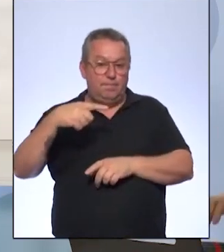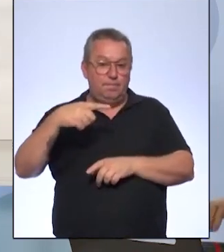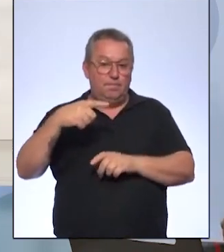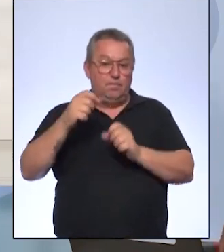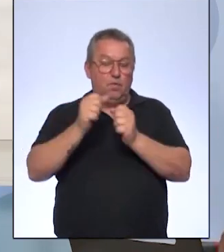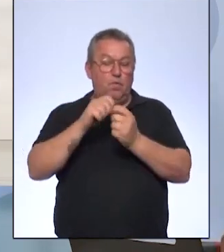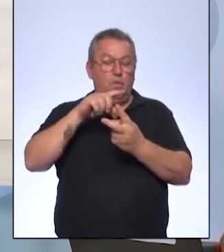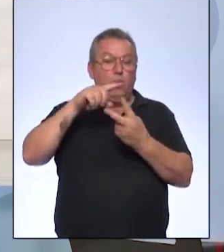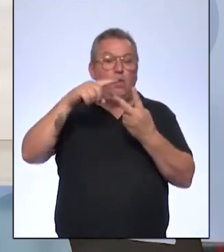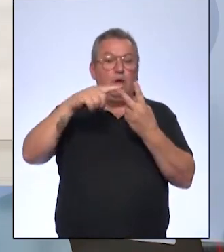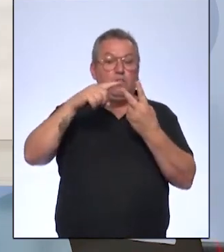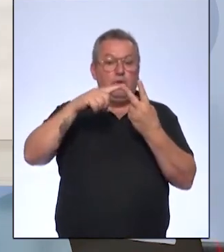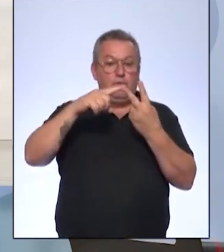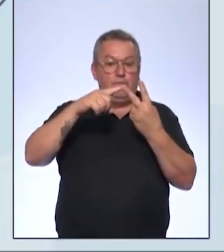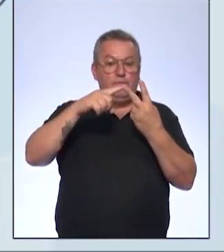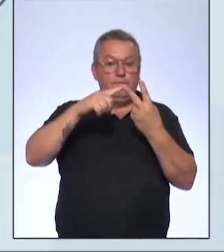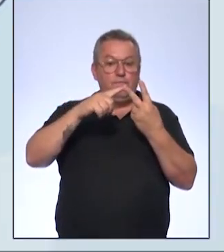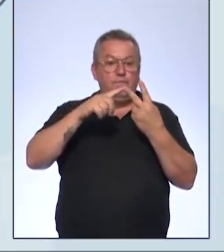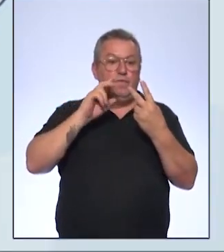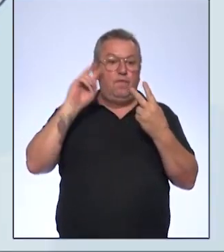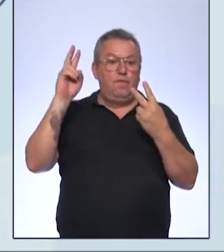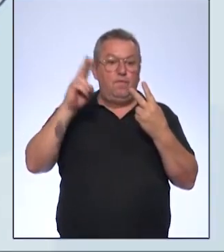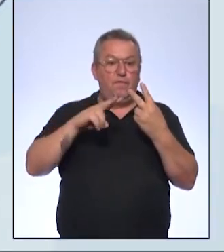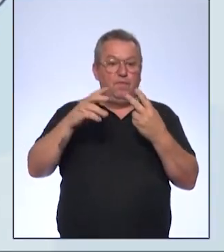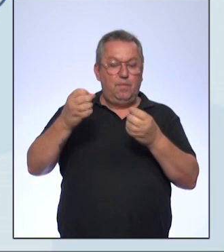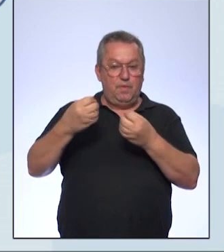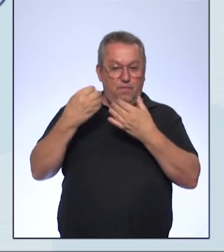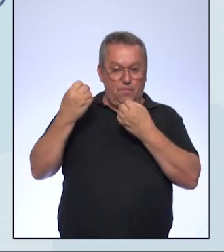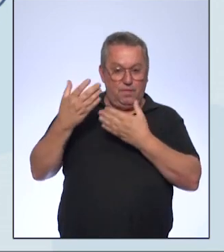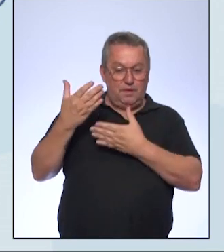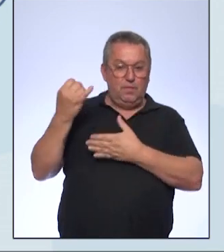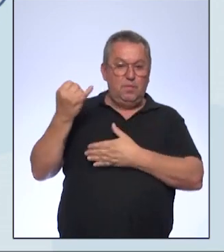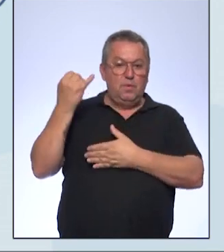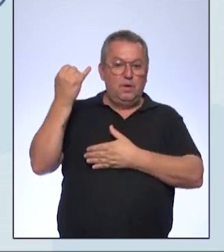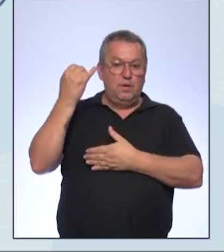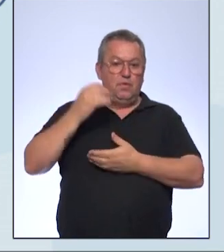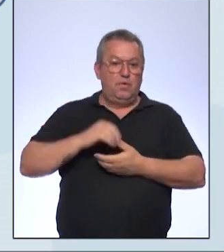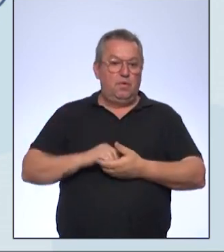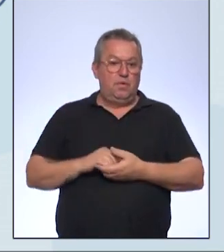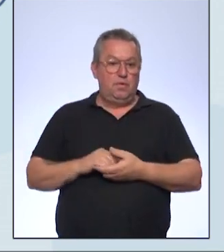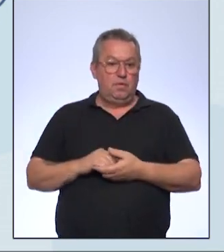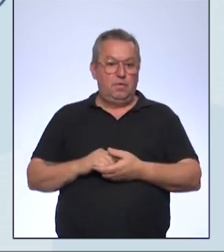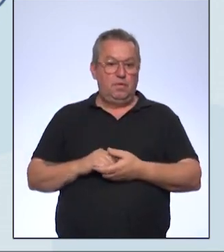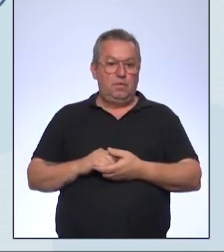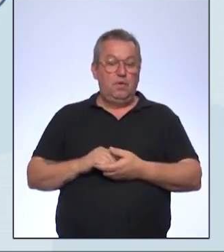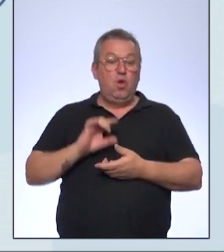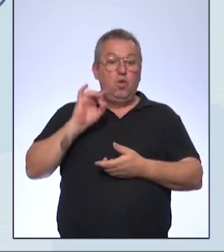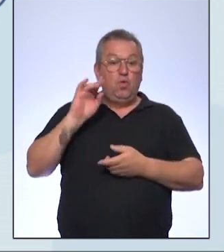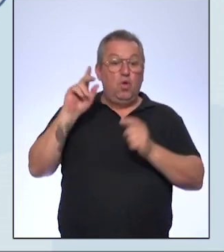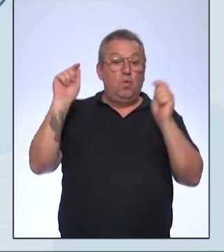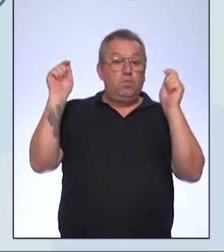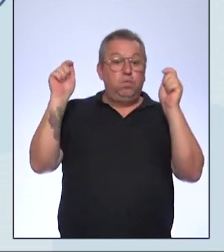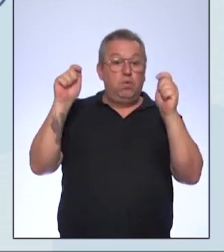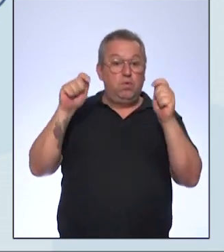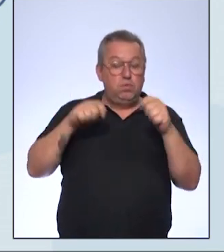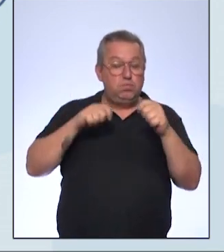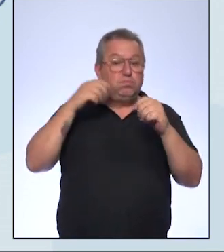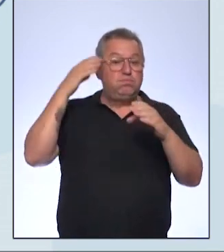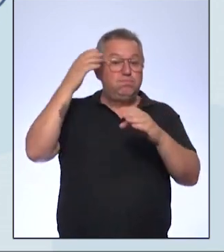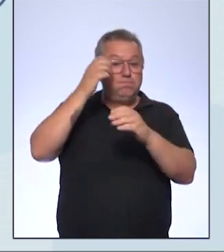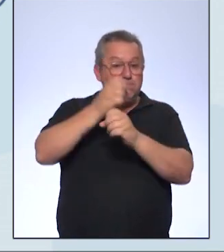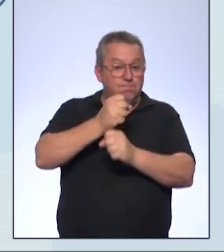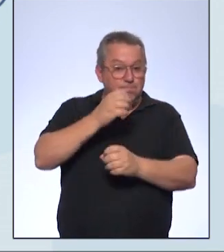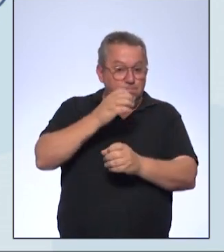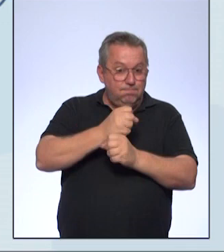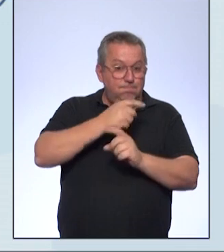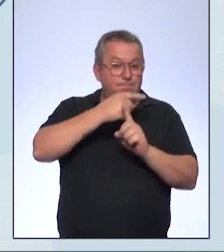com radicais. Olha na tela de vocês uma informação importante. Nós só podemos somar